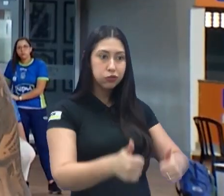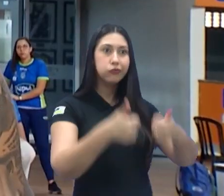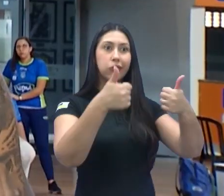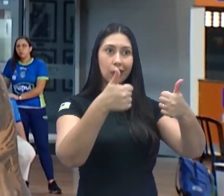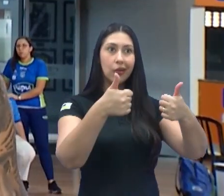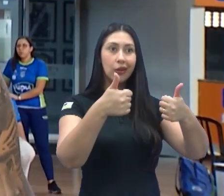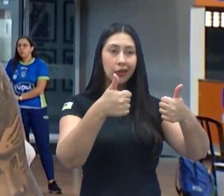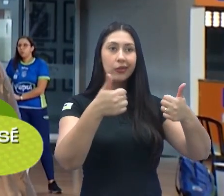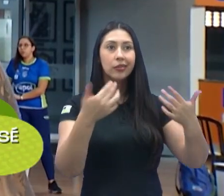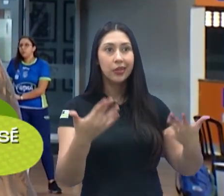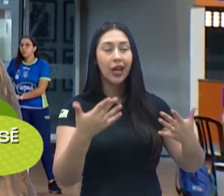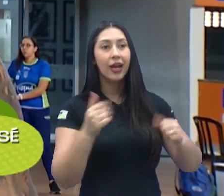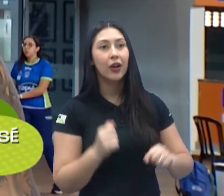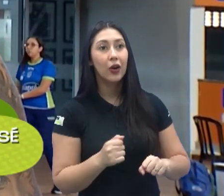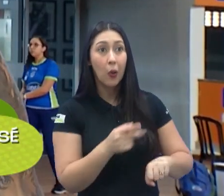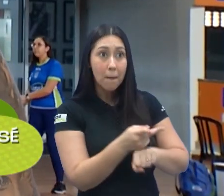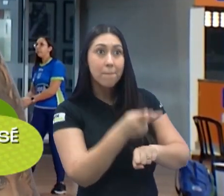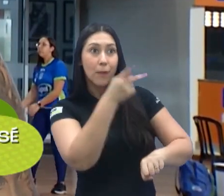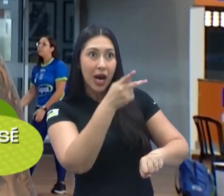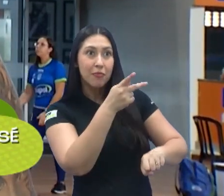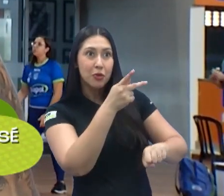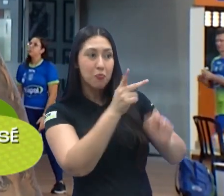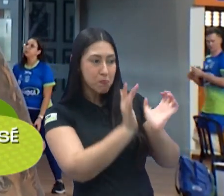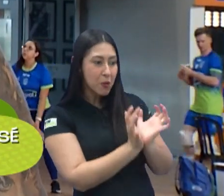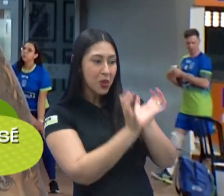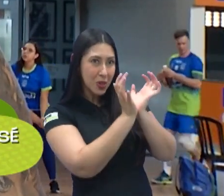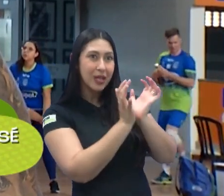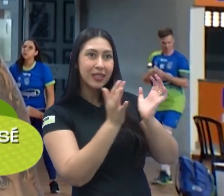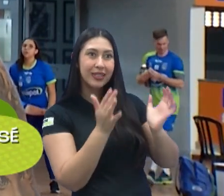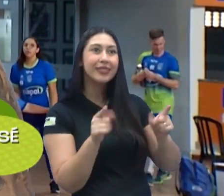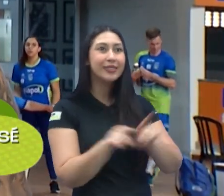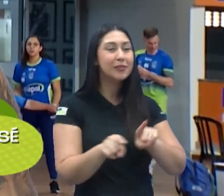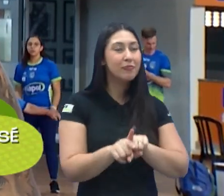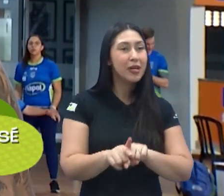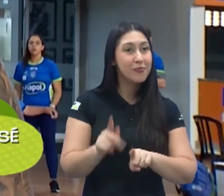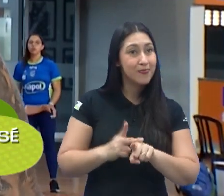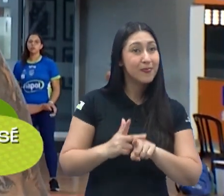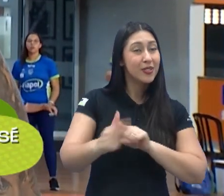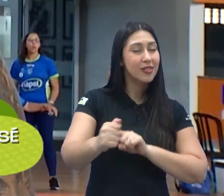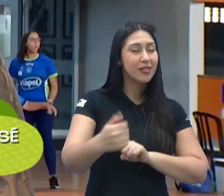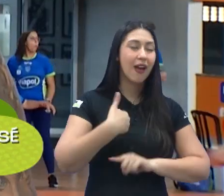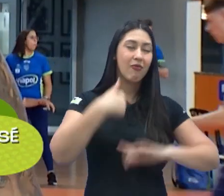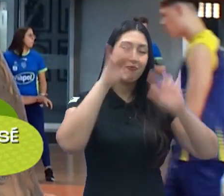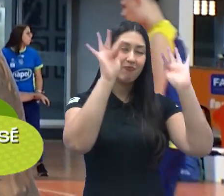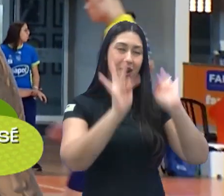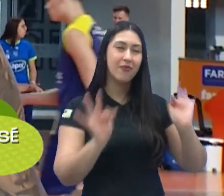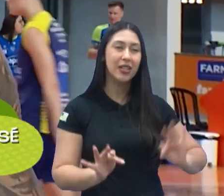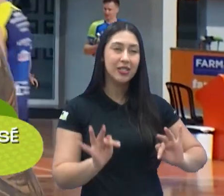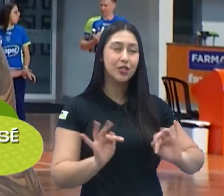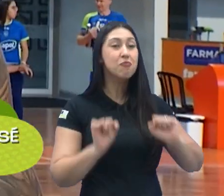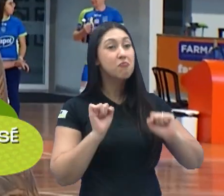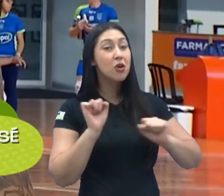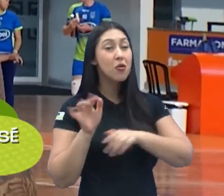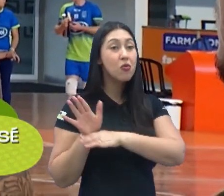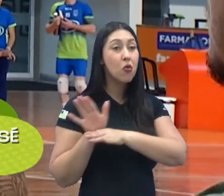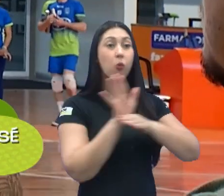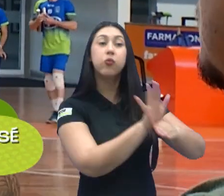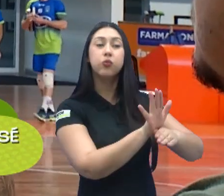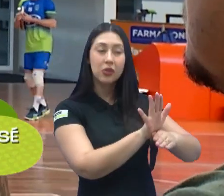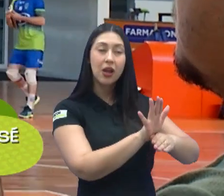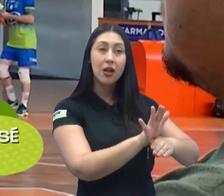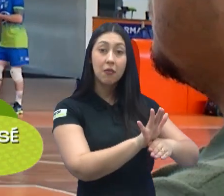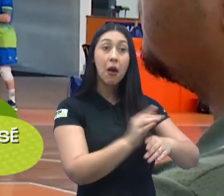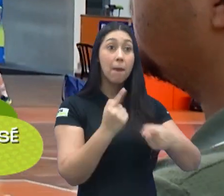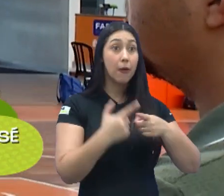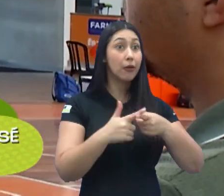Viva Vôlei, trazendo a maior pontuação para a nossa equipe. Eu fico muito feliz de poder retribuir tudo que eu tenho recebido